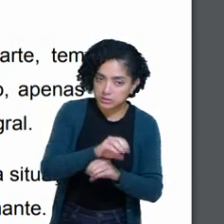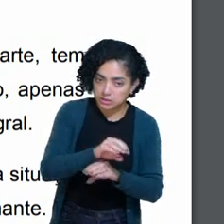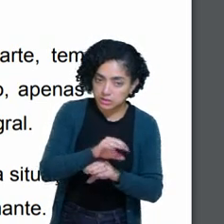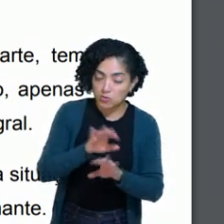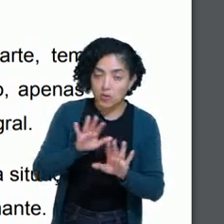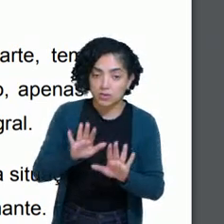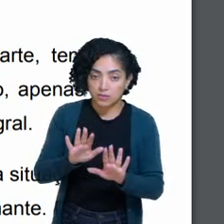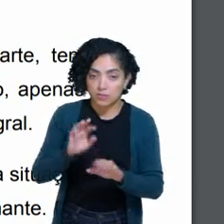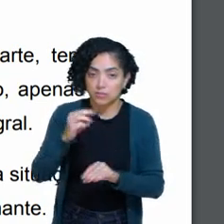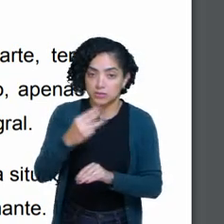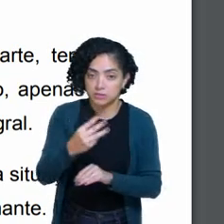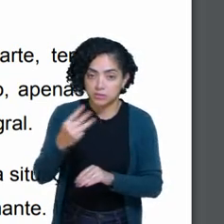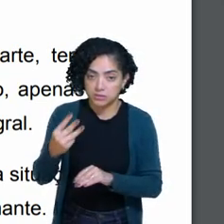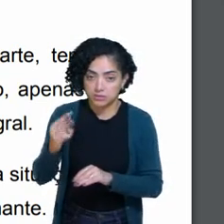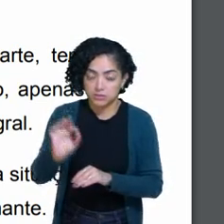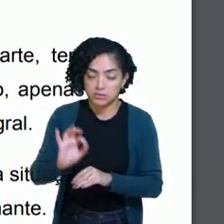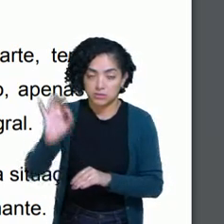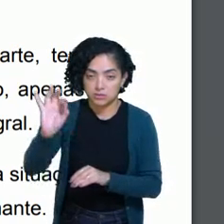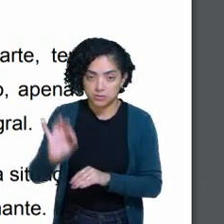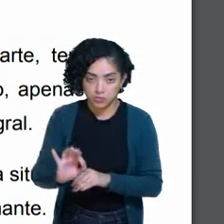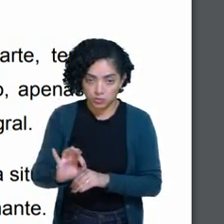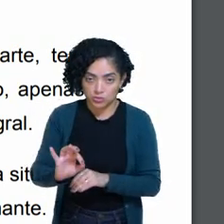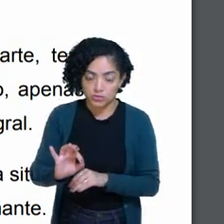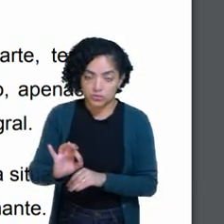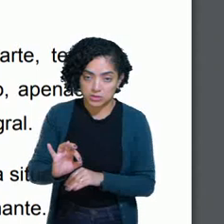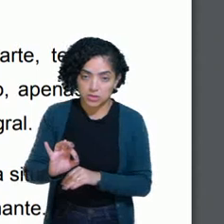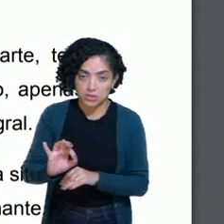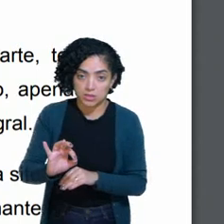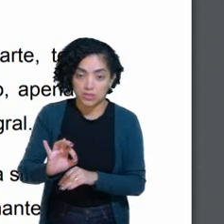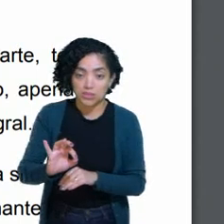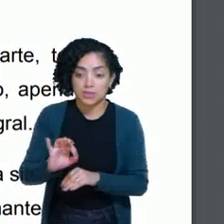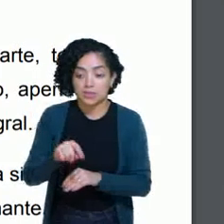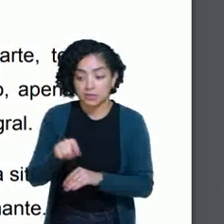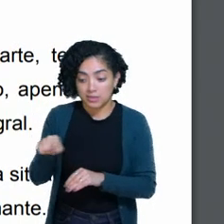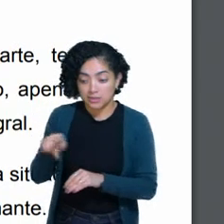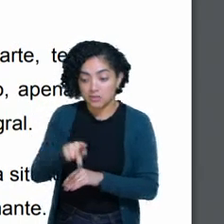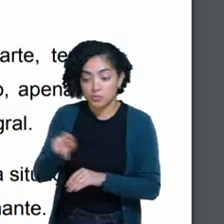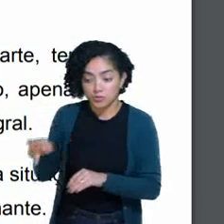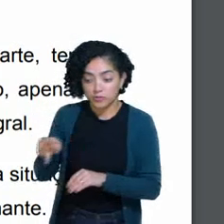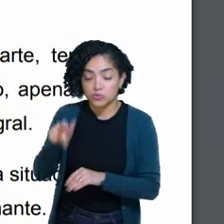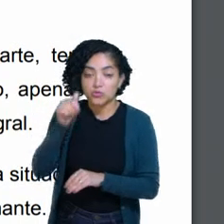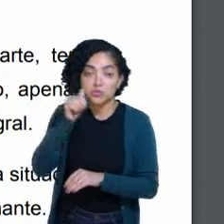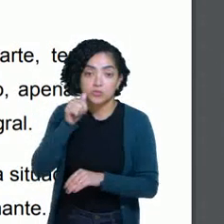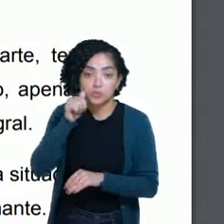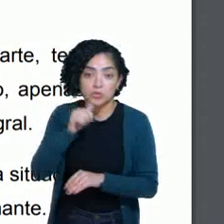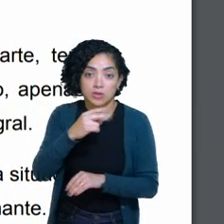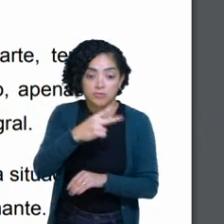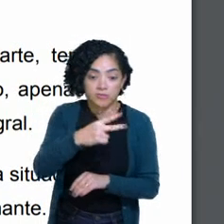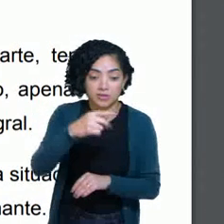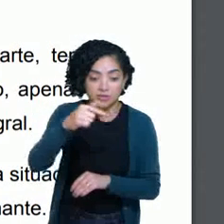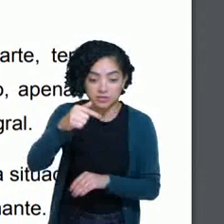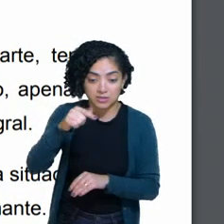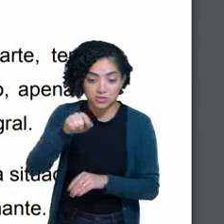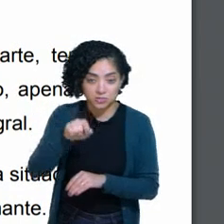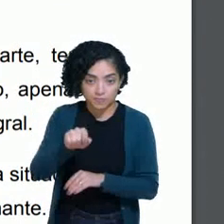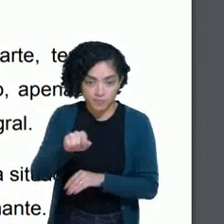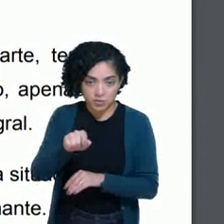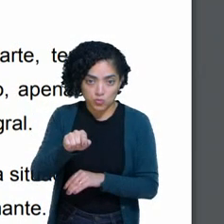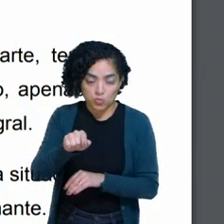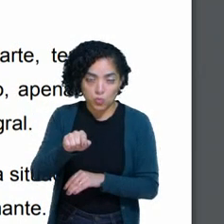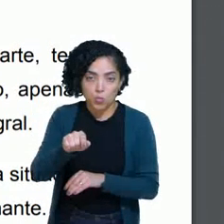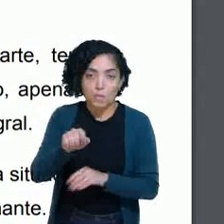33% arredondando aqui das professoras mulheres aproximadamente 27.000 docentes